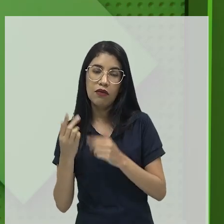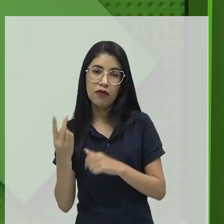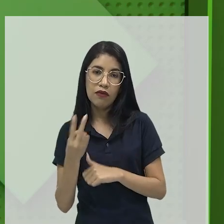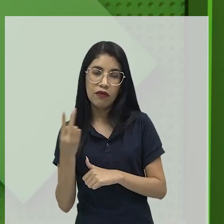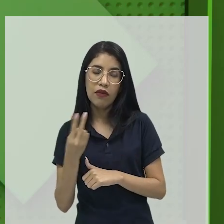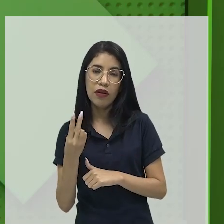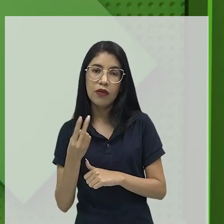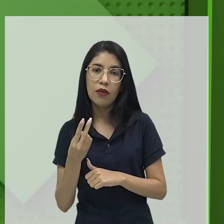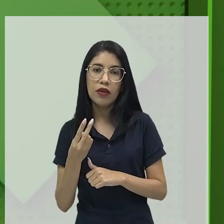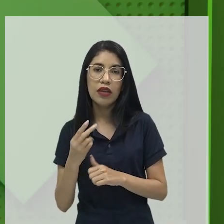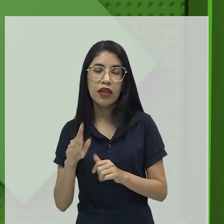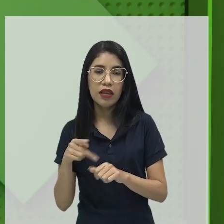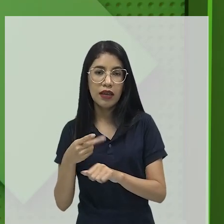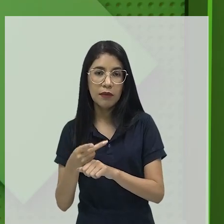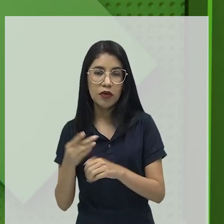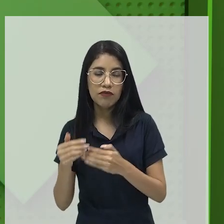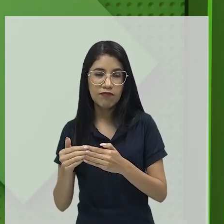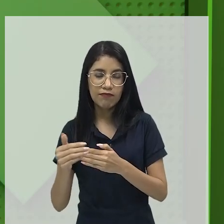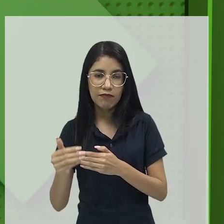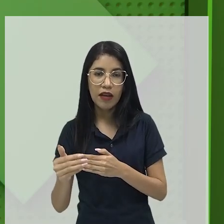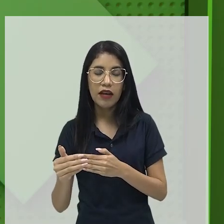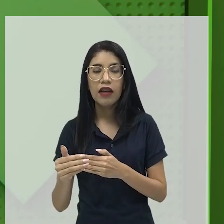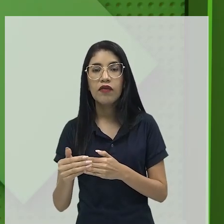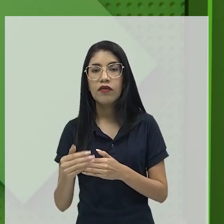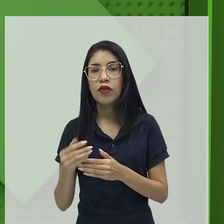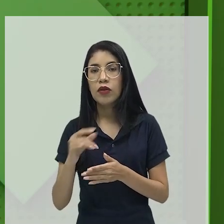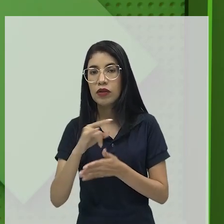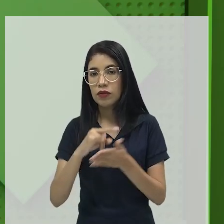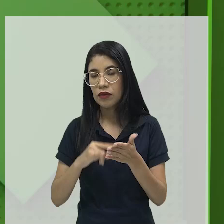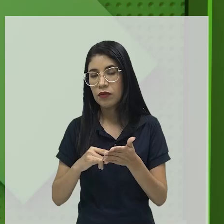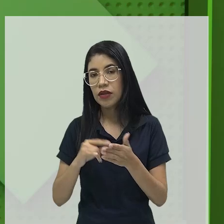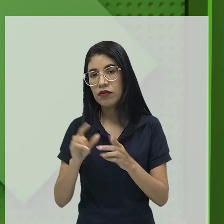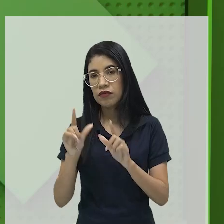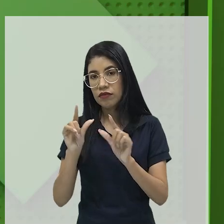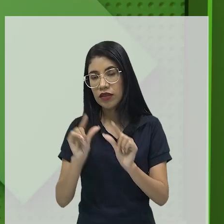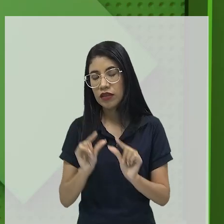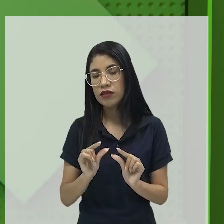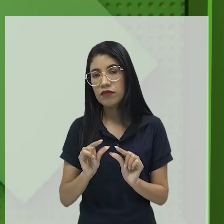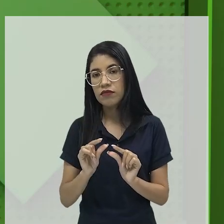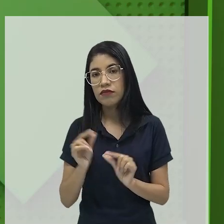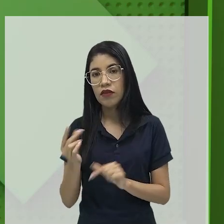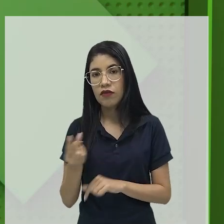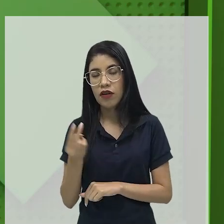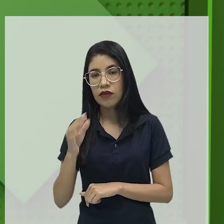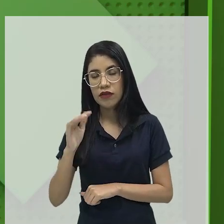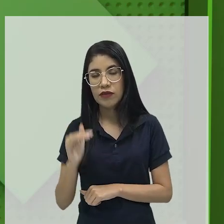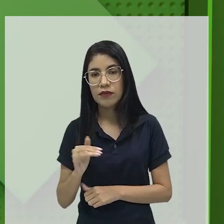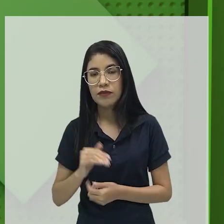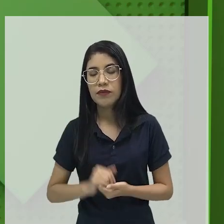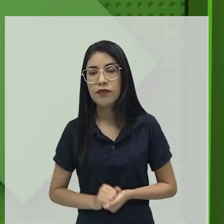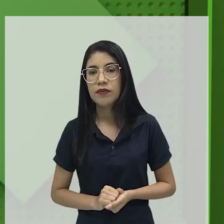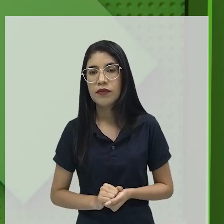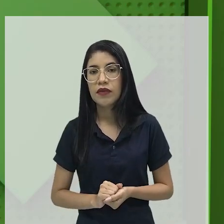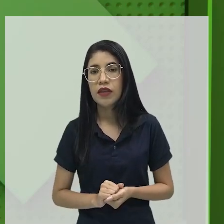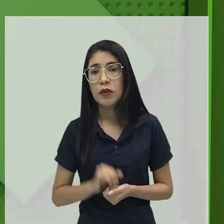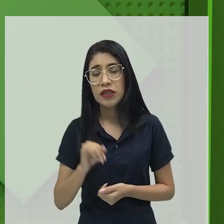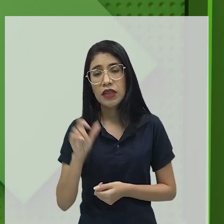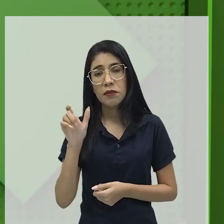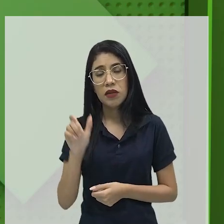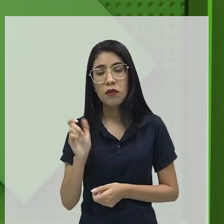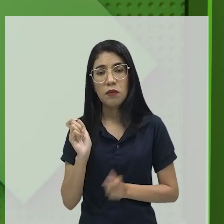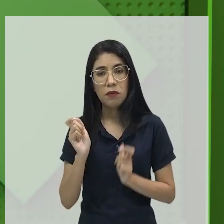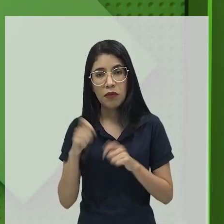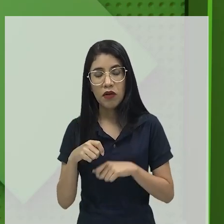que ela vai pagar a partir dali na sua conta de luz. Então, é algo que vale a pena mesmo. Quem tem condições, quem